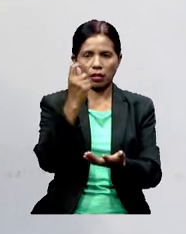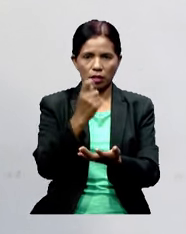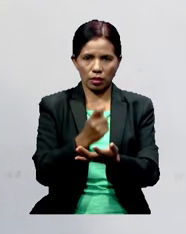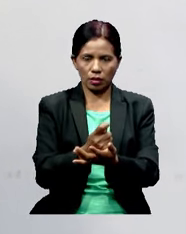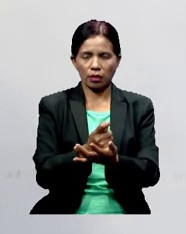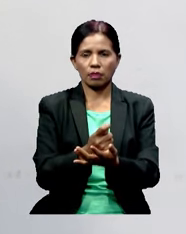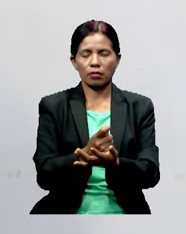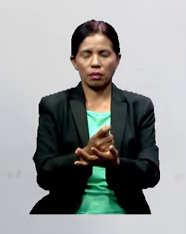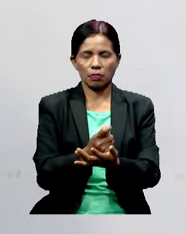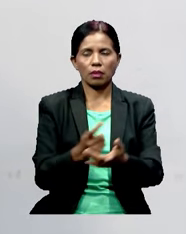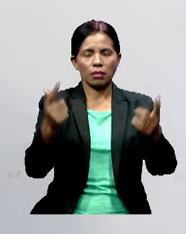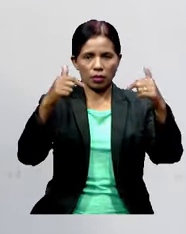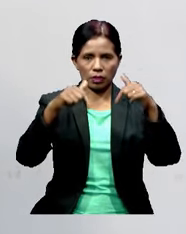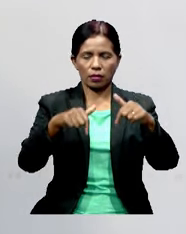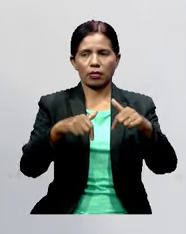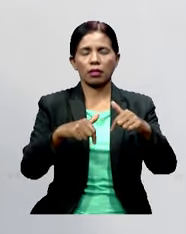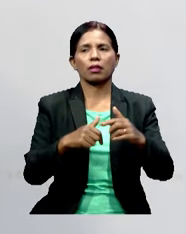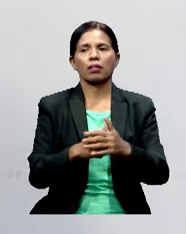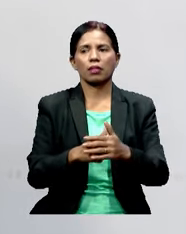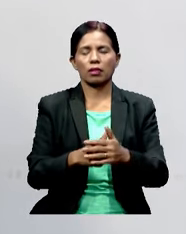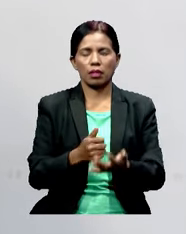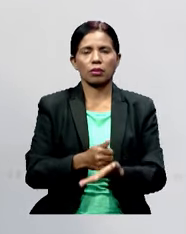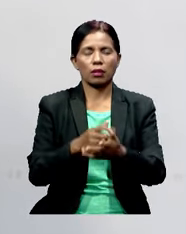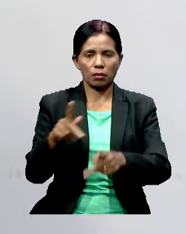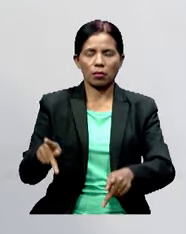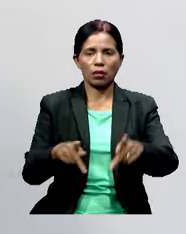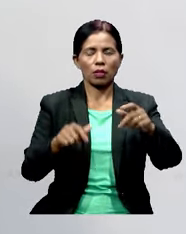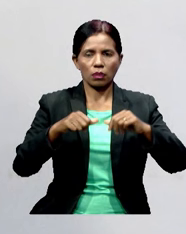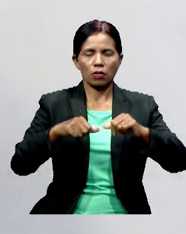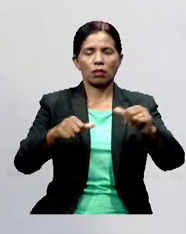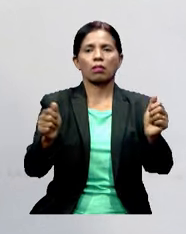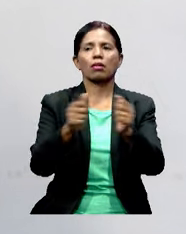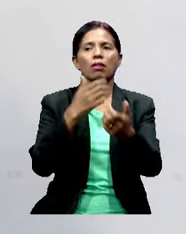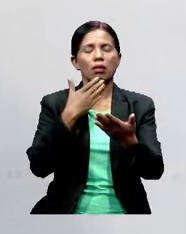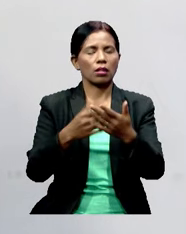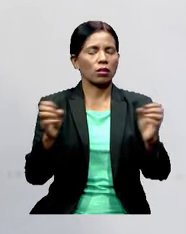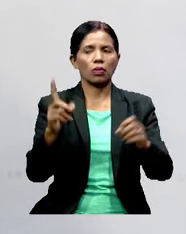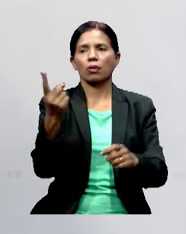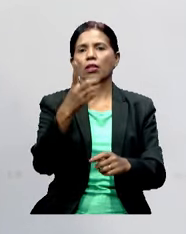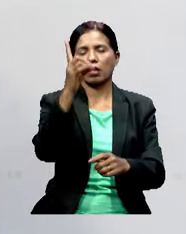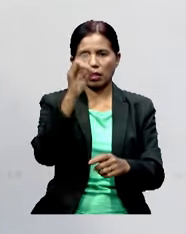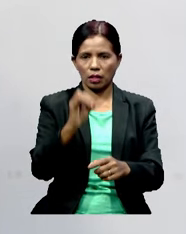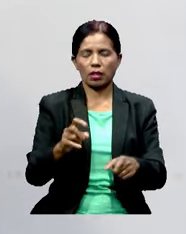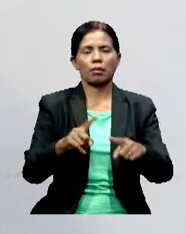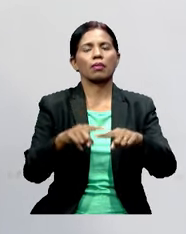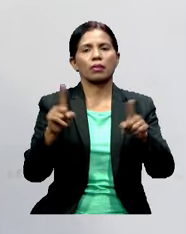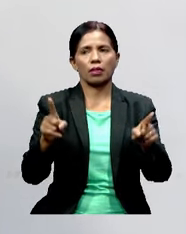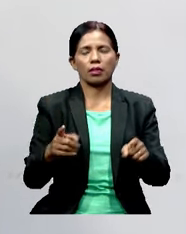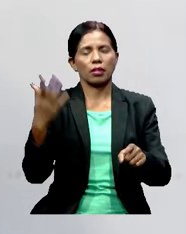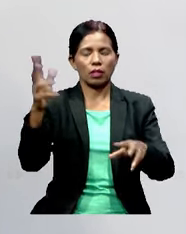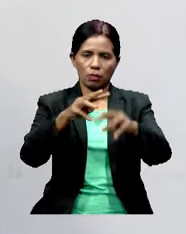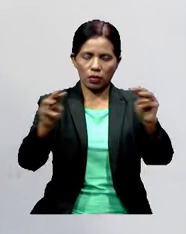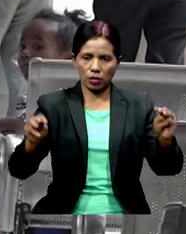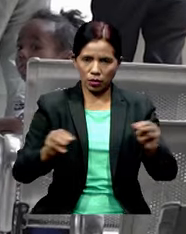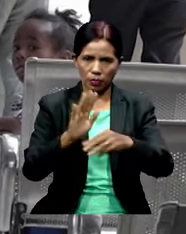netona, atendimento público lá normalona. La osi hadit dili mai be iha munisipu